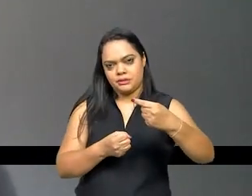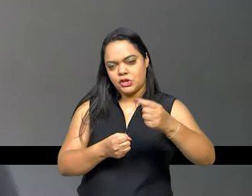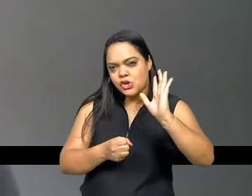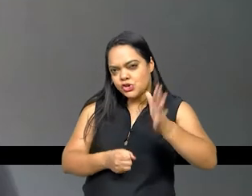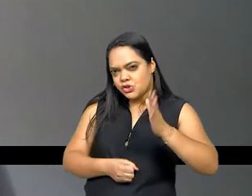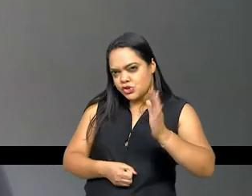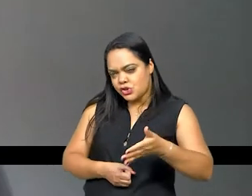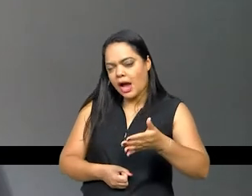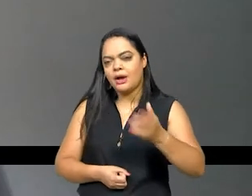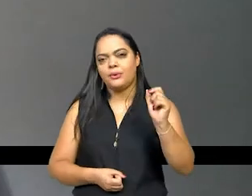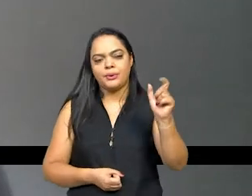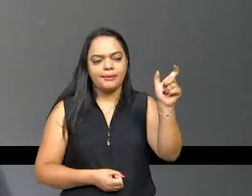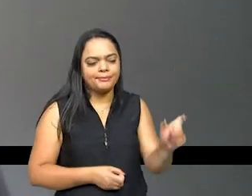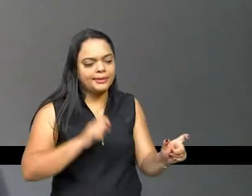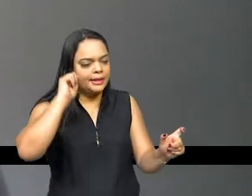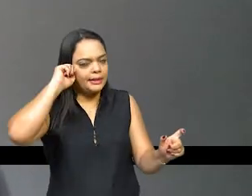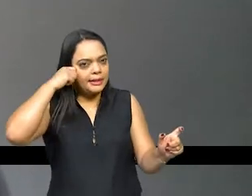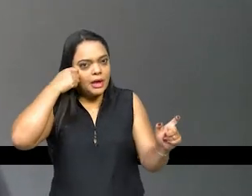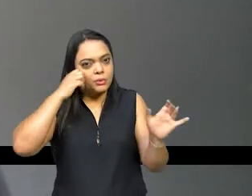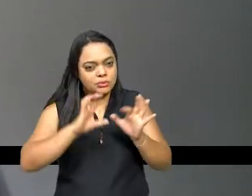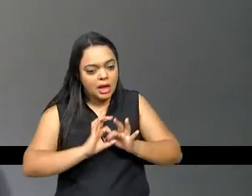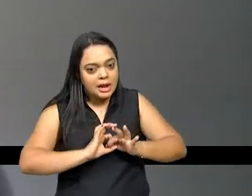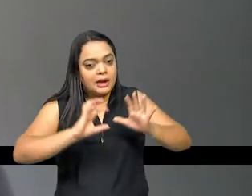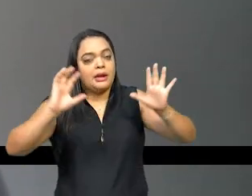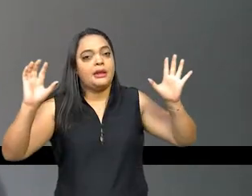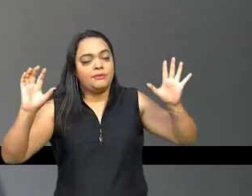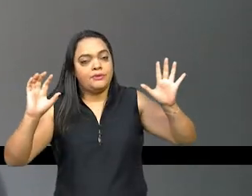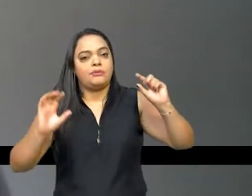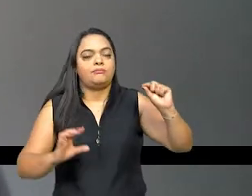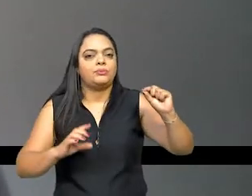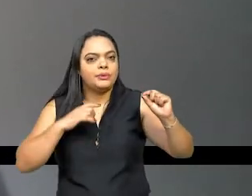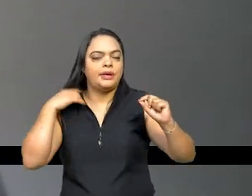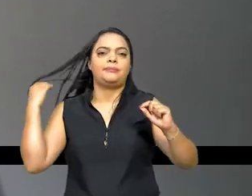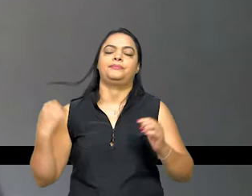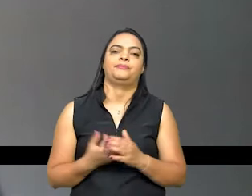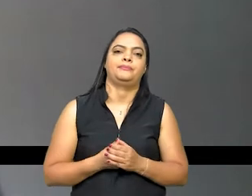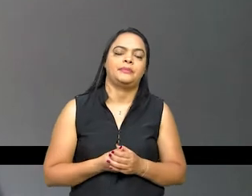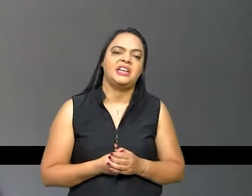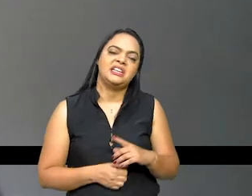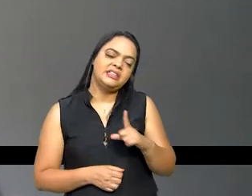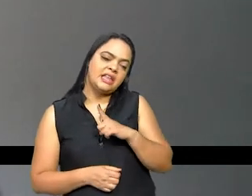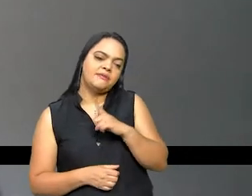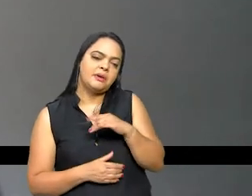experienciados pelos sujeitos negros são